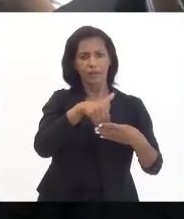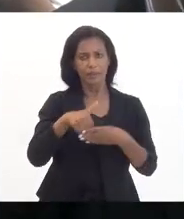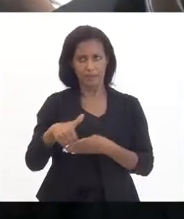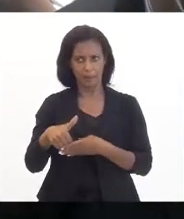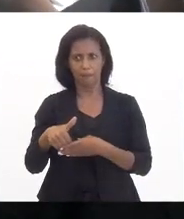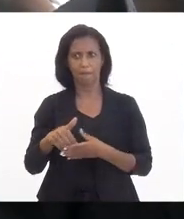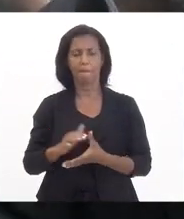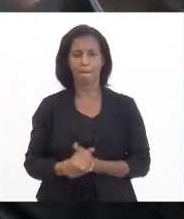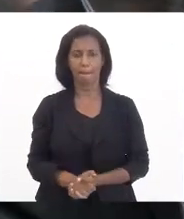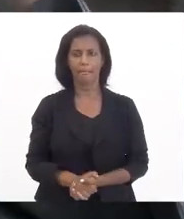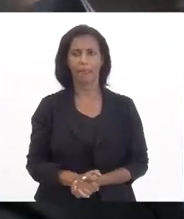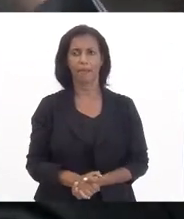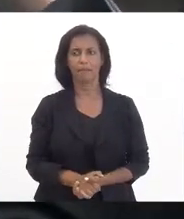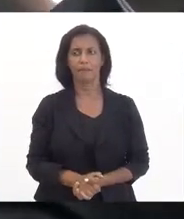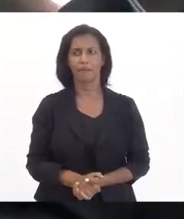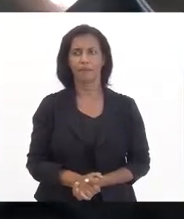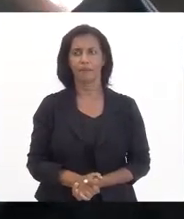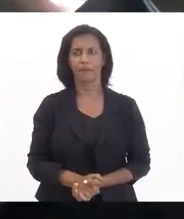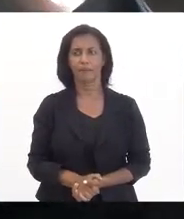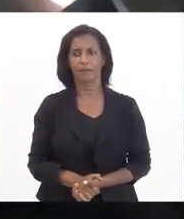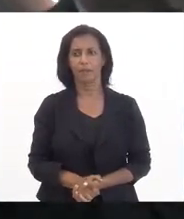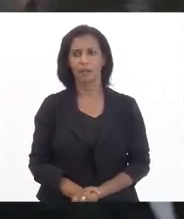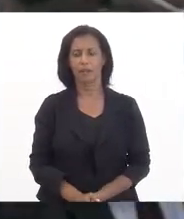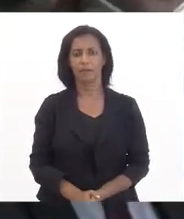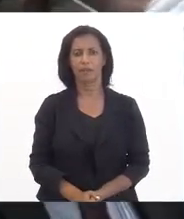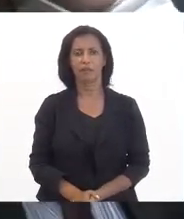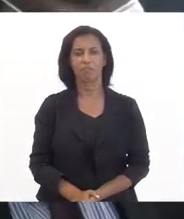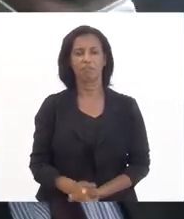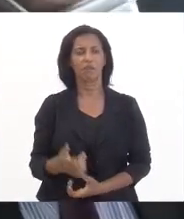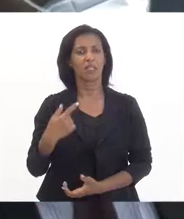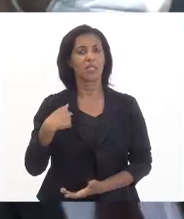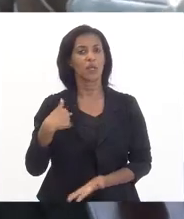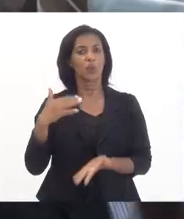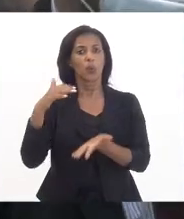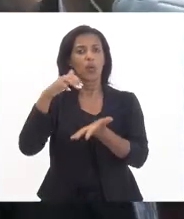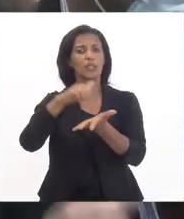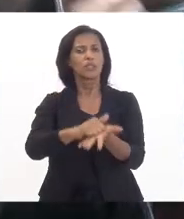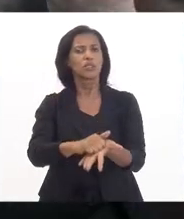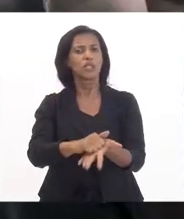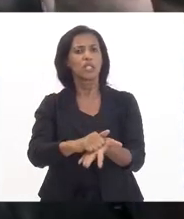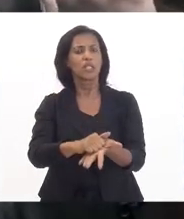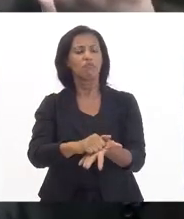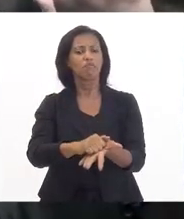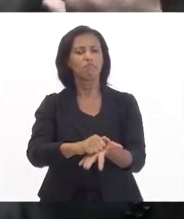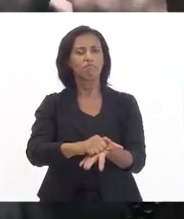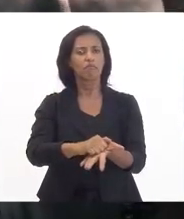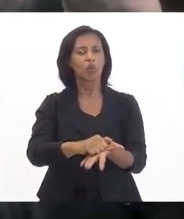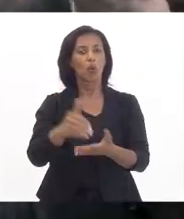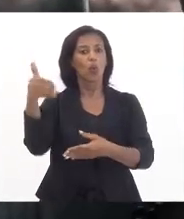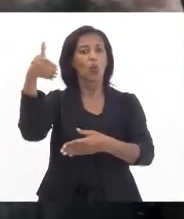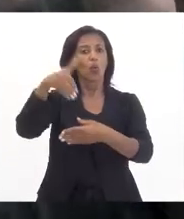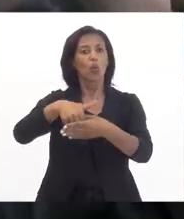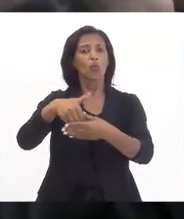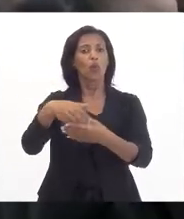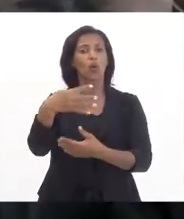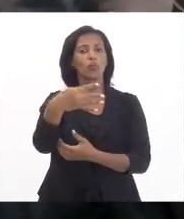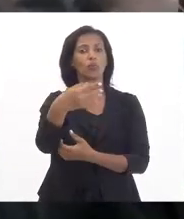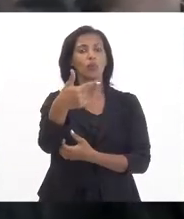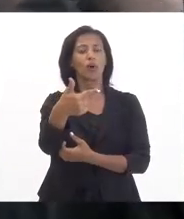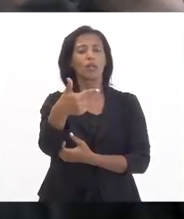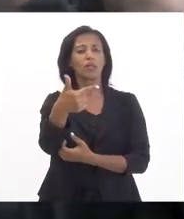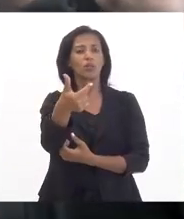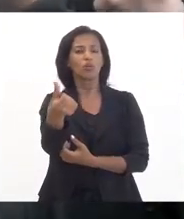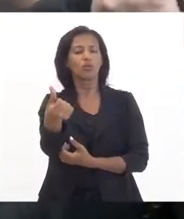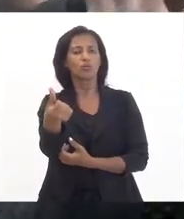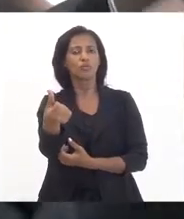fiquei acompanhando a votação e eu não registrei o voto do